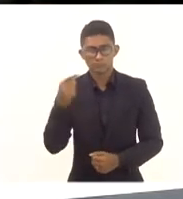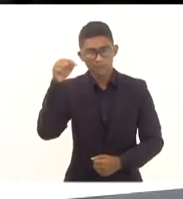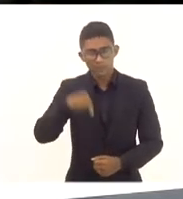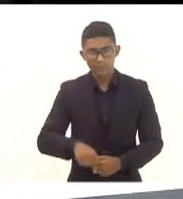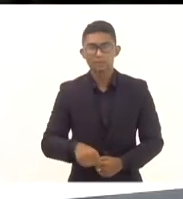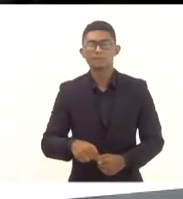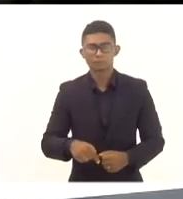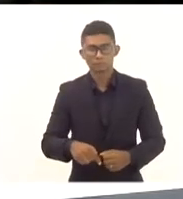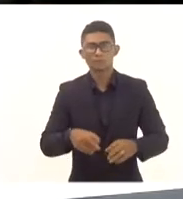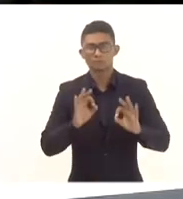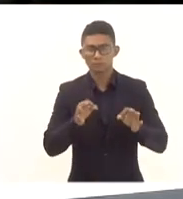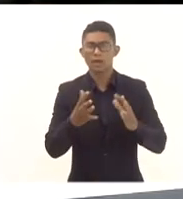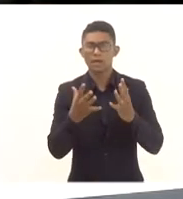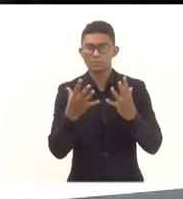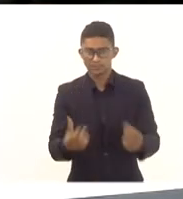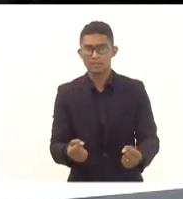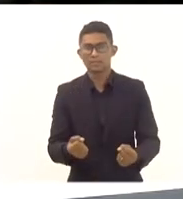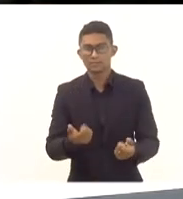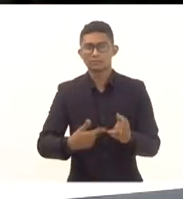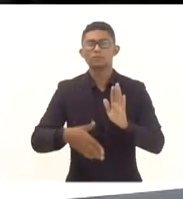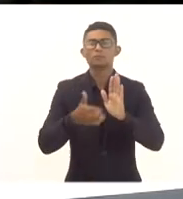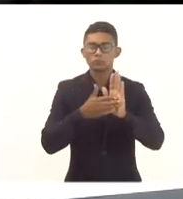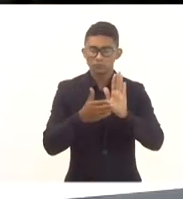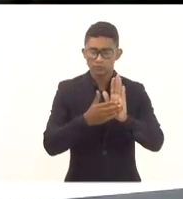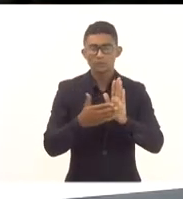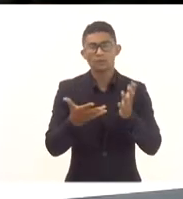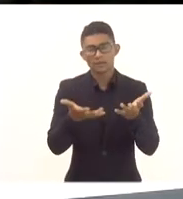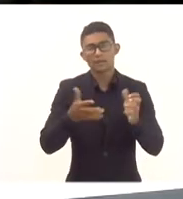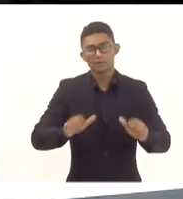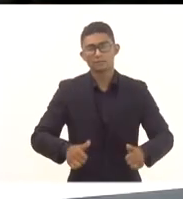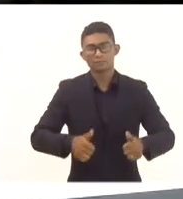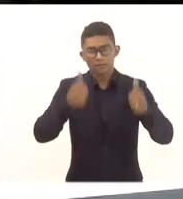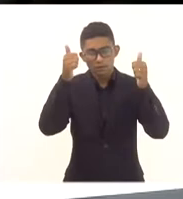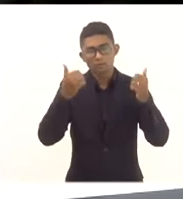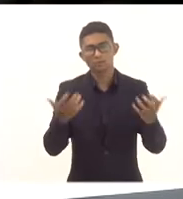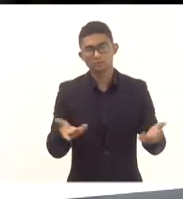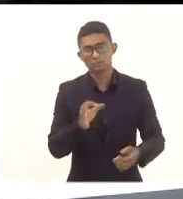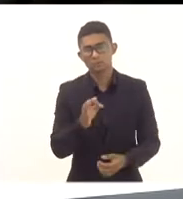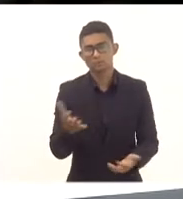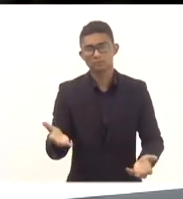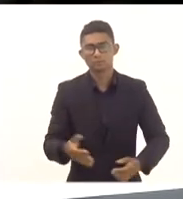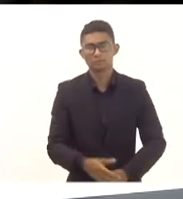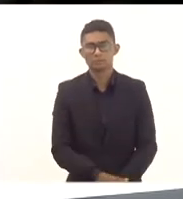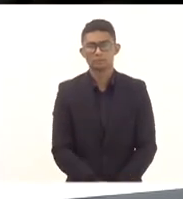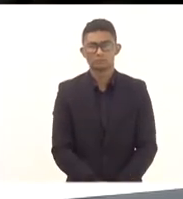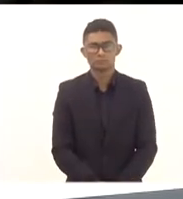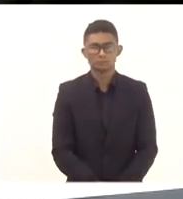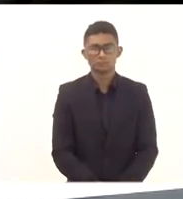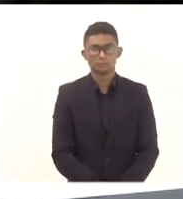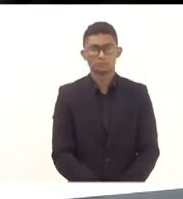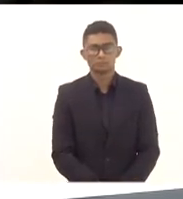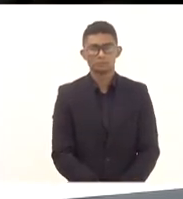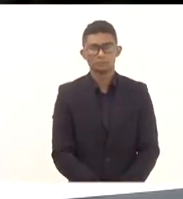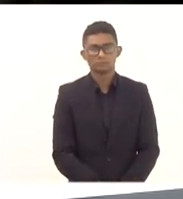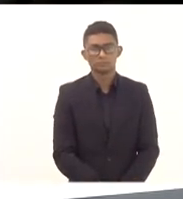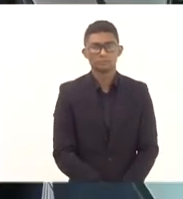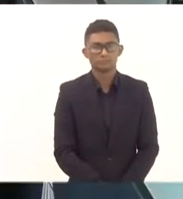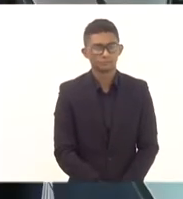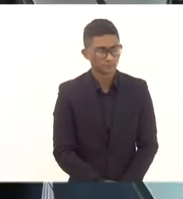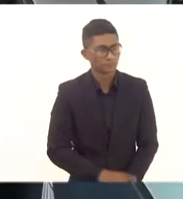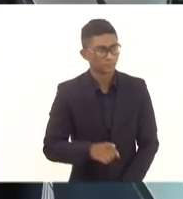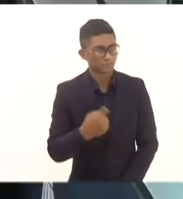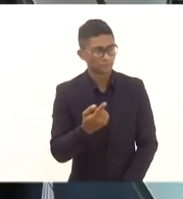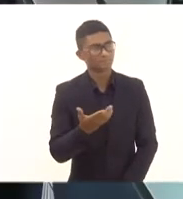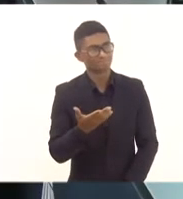a gente tá aberto para todas as proposições e melhorias para melhorar cada vez mais o programa e só porque a gente